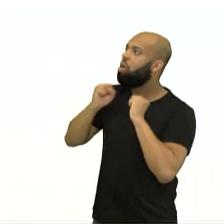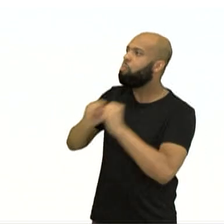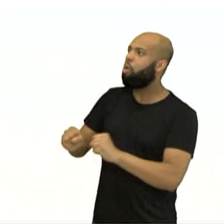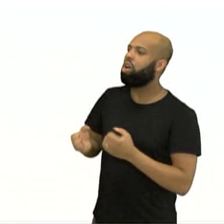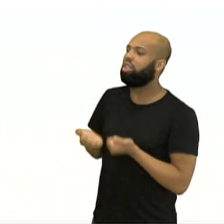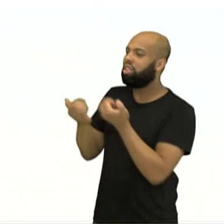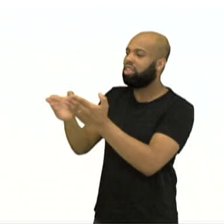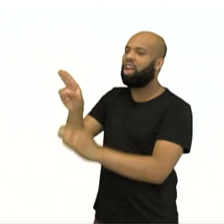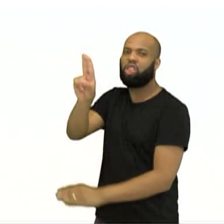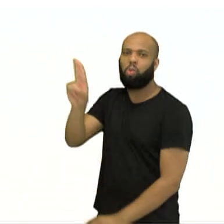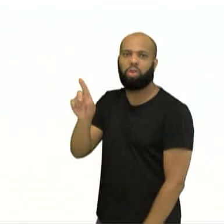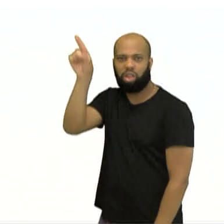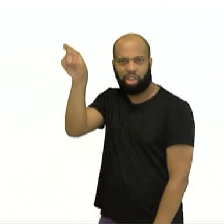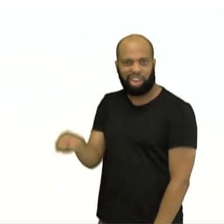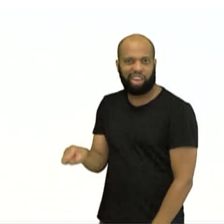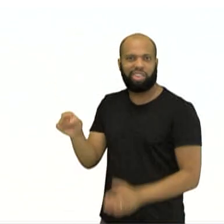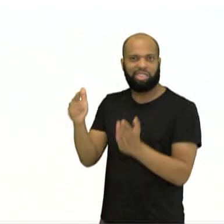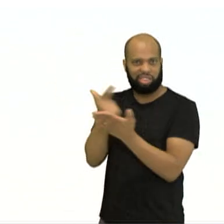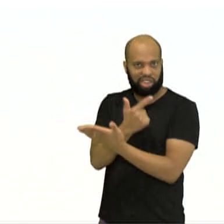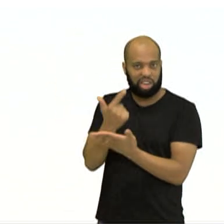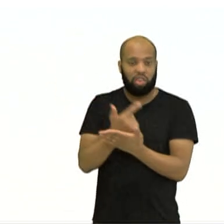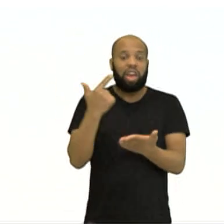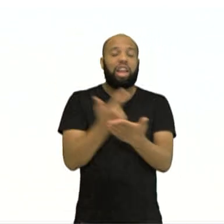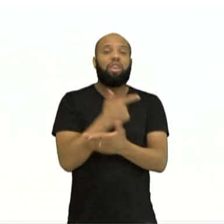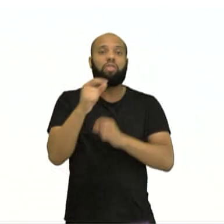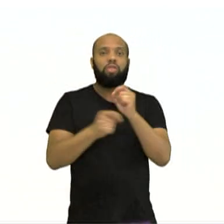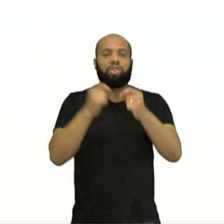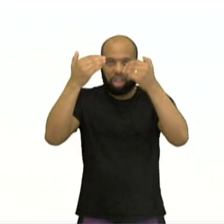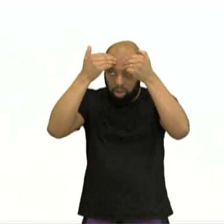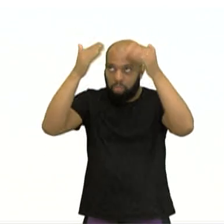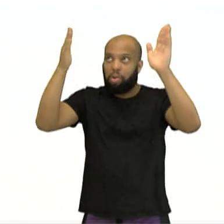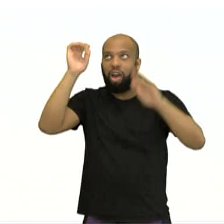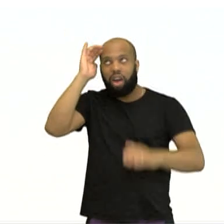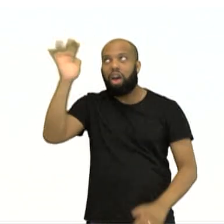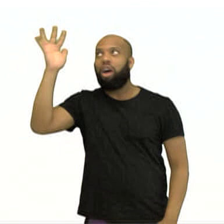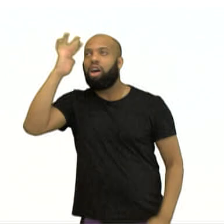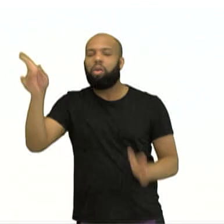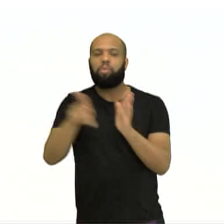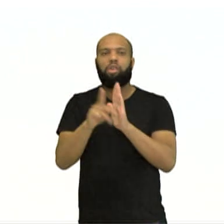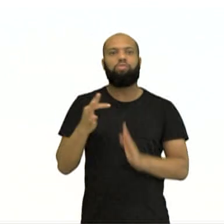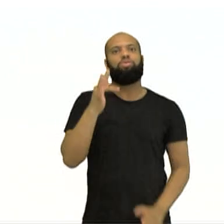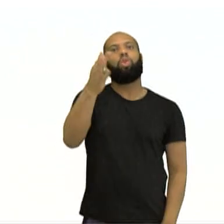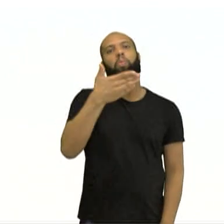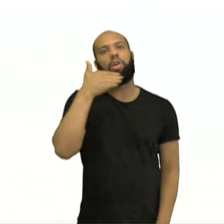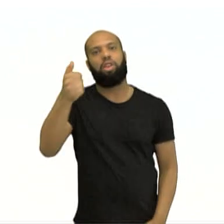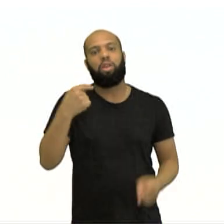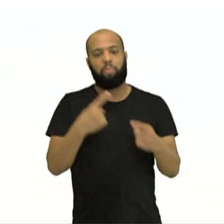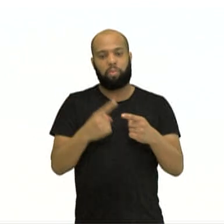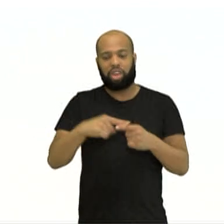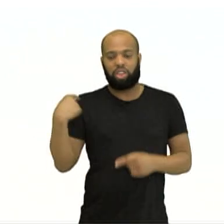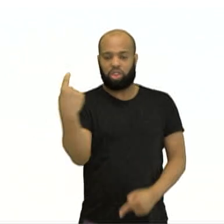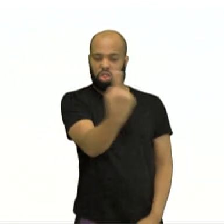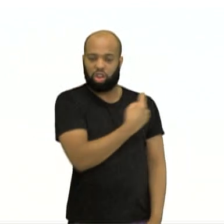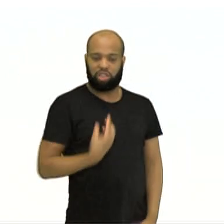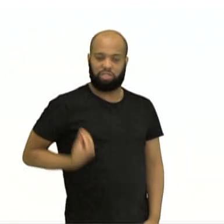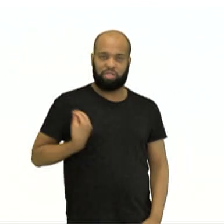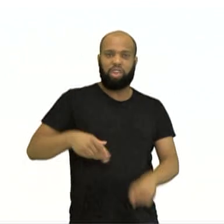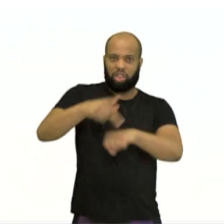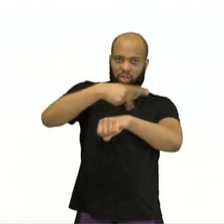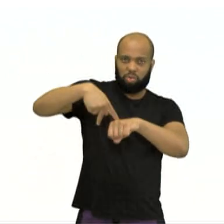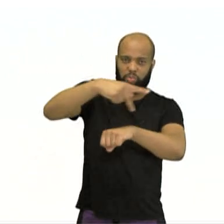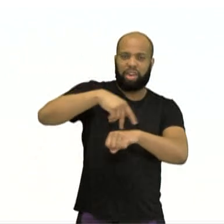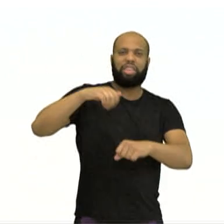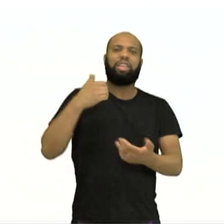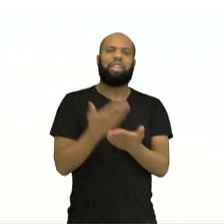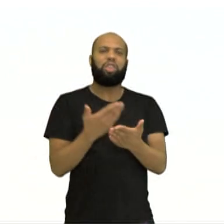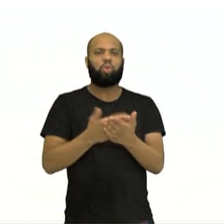é um passaporte para o conhecimento e abre a mente para um futuro. Infelizmente, moramos num país onde o estudo e leitura